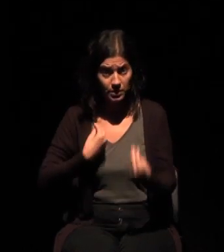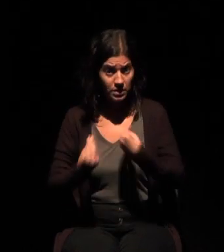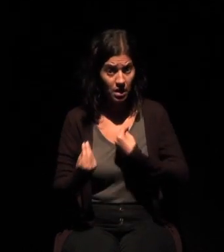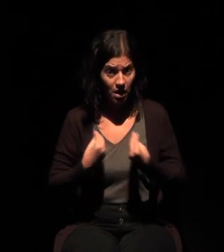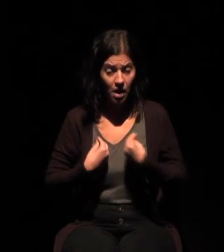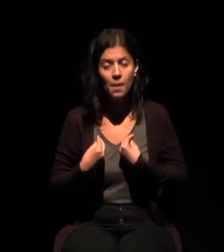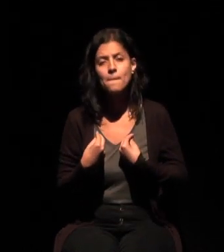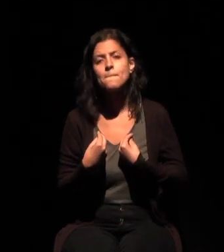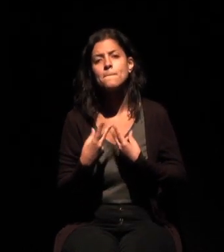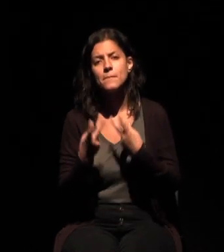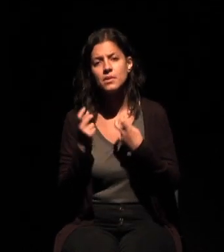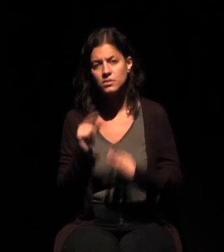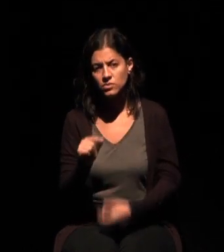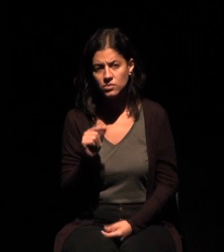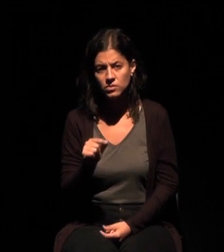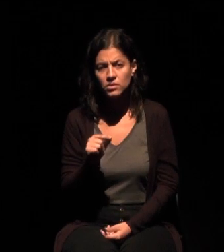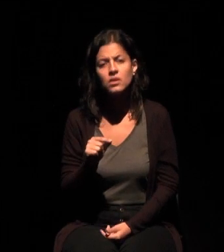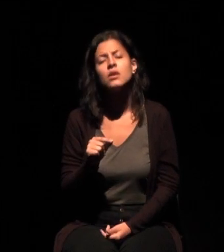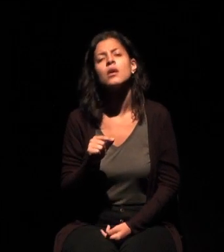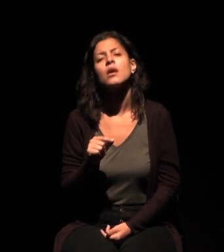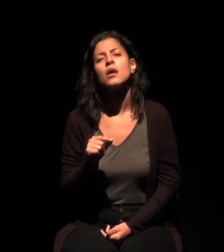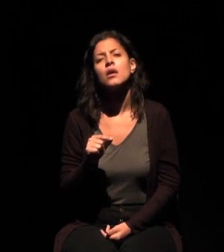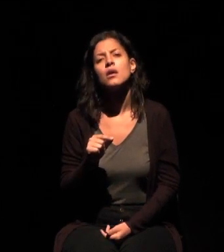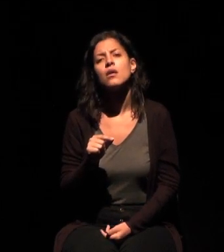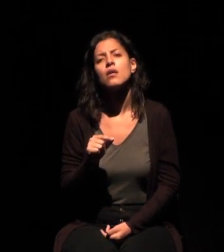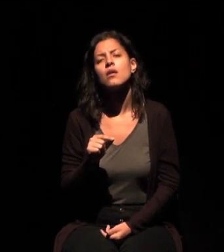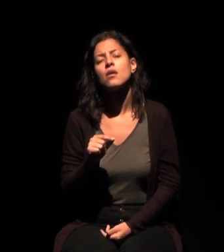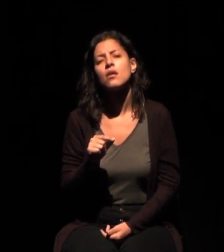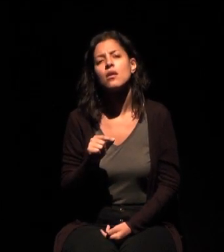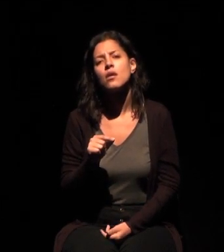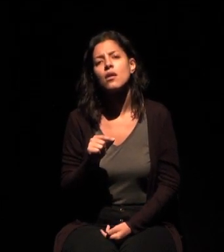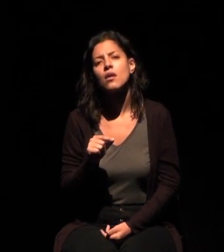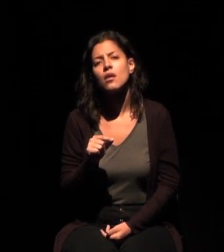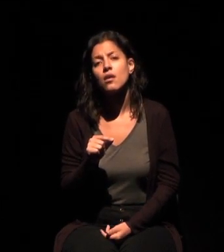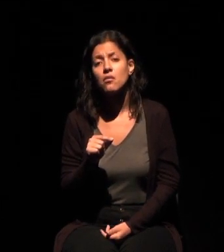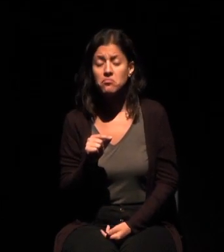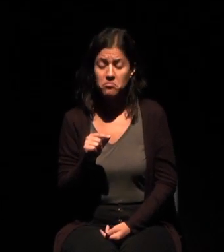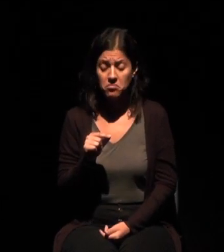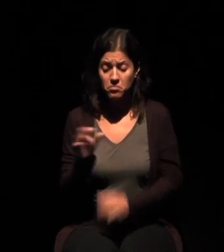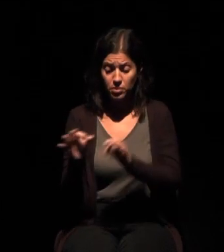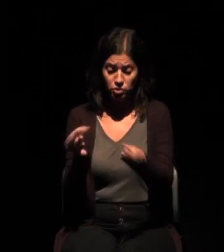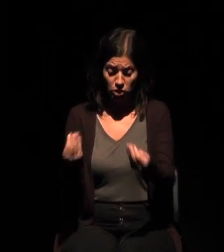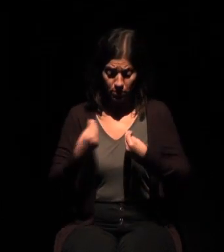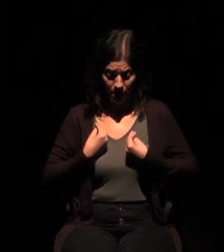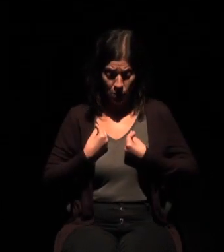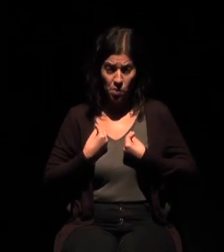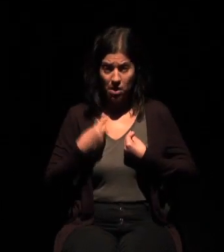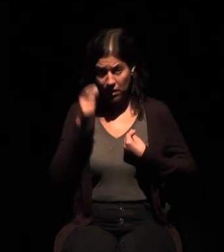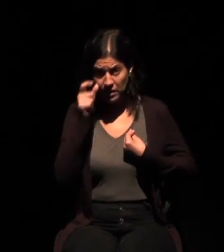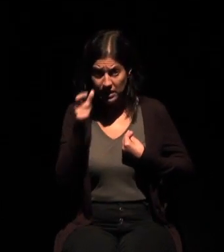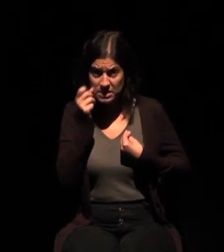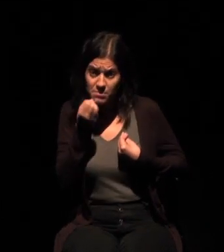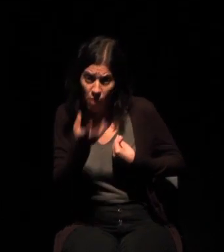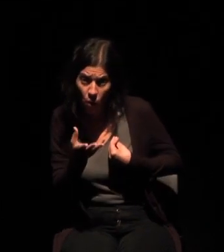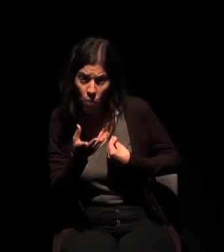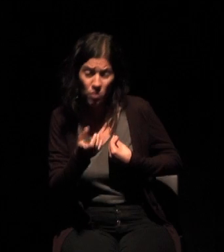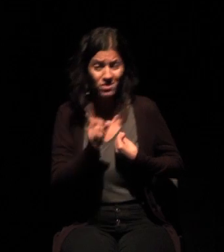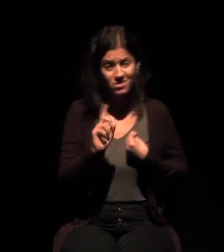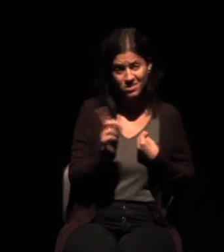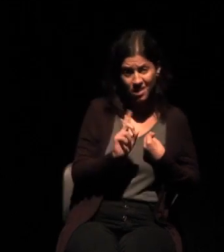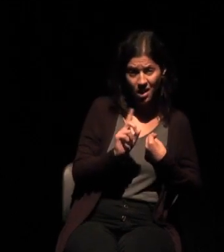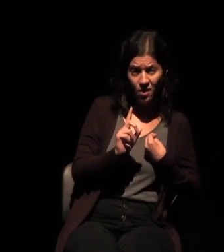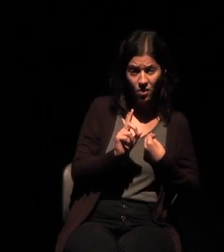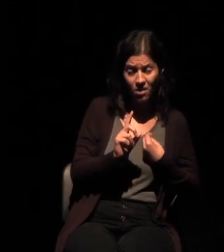percebemos de facto aquilo que está à nossa frente é importante para nós ou não e até que ponto é que nós estamos dispostos a ceder ea